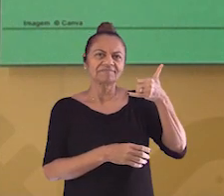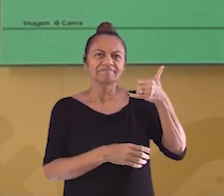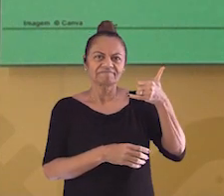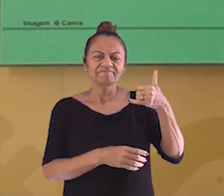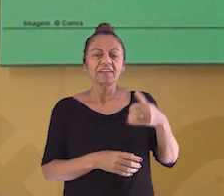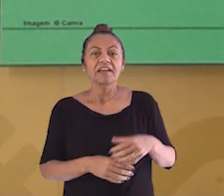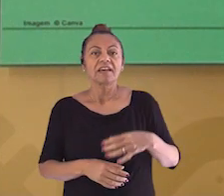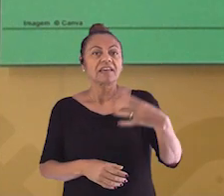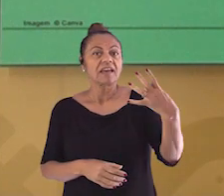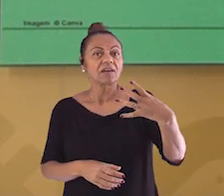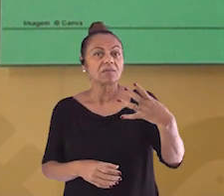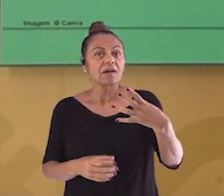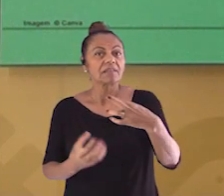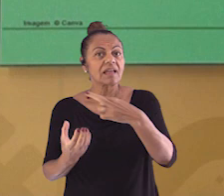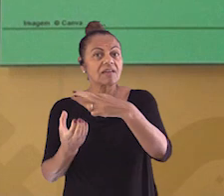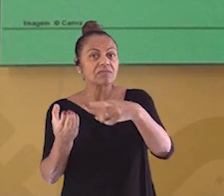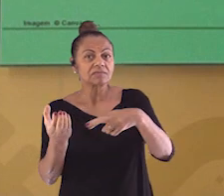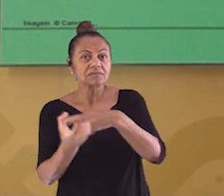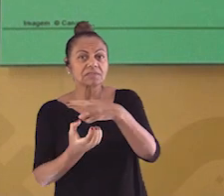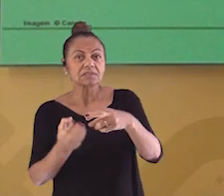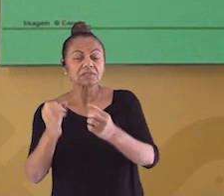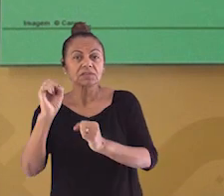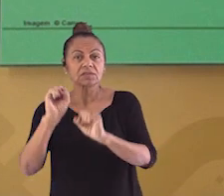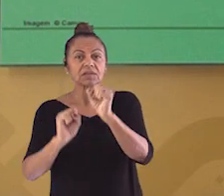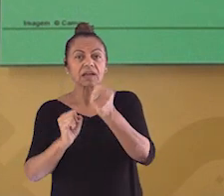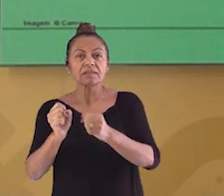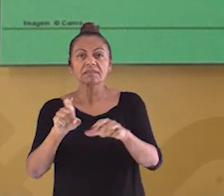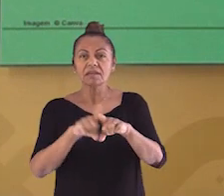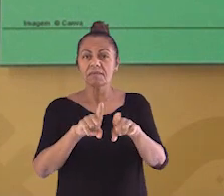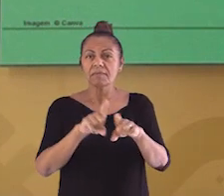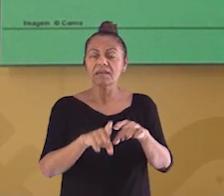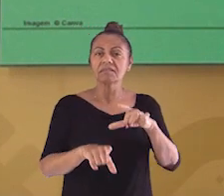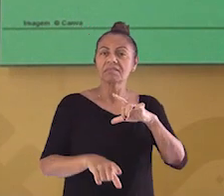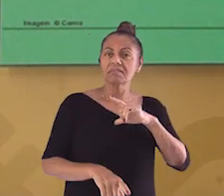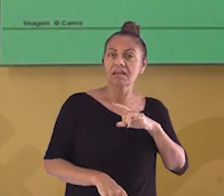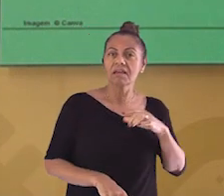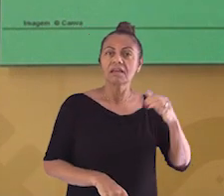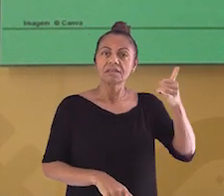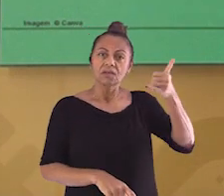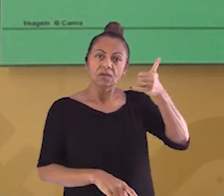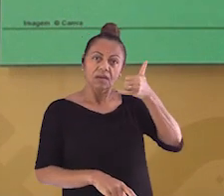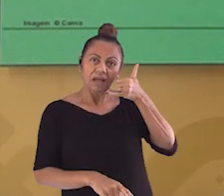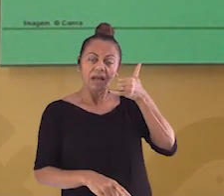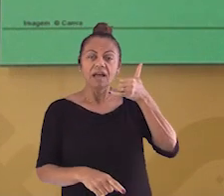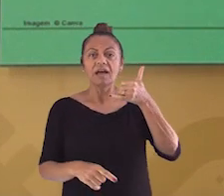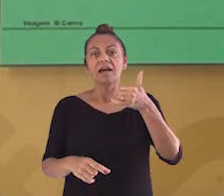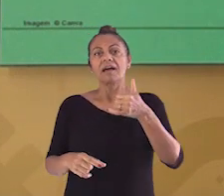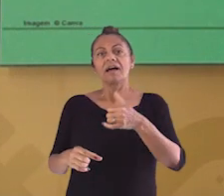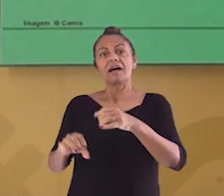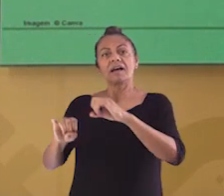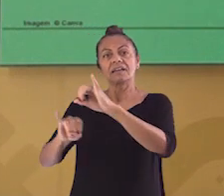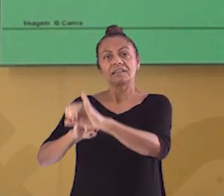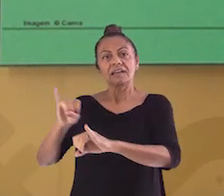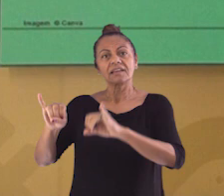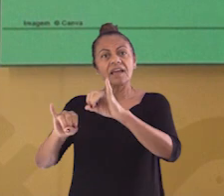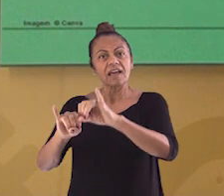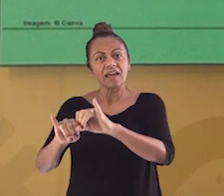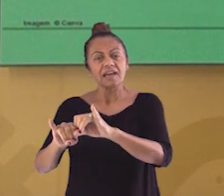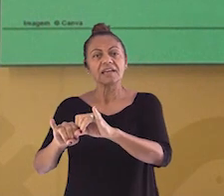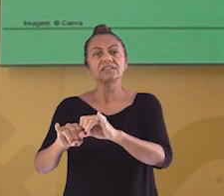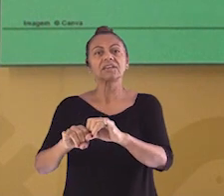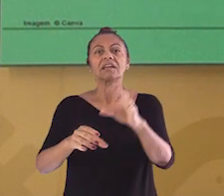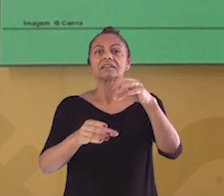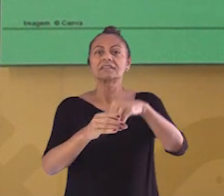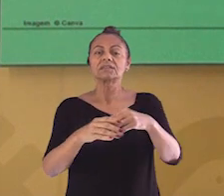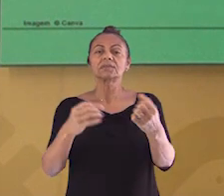quarta revolução industrial, além do celular, temos acesso à internet no carro, no ônibus, na praça.